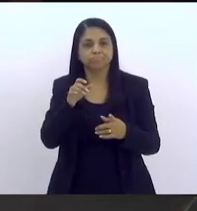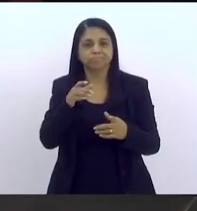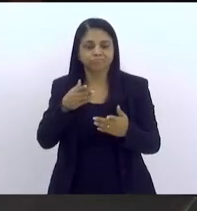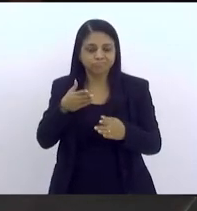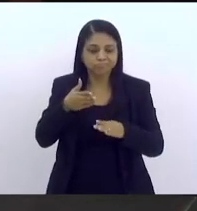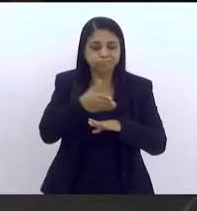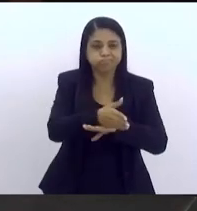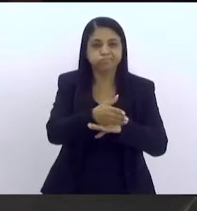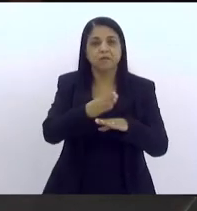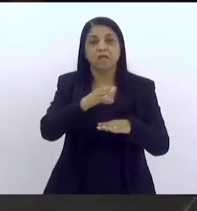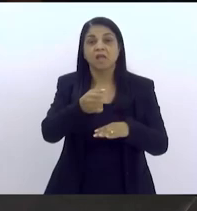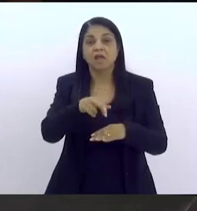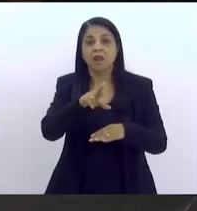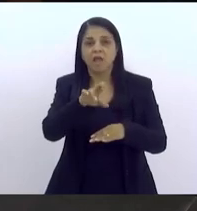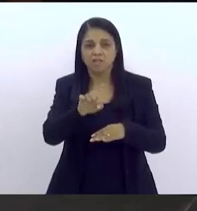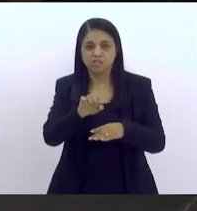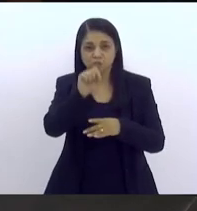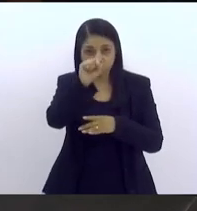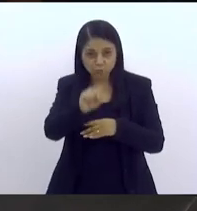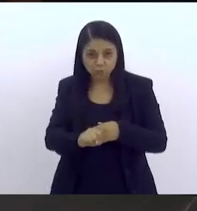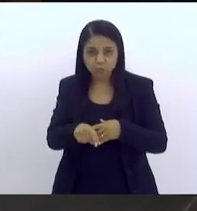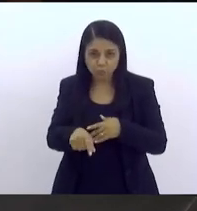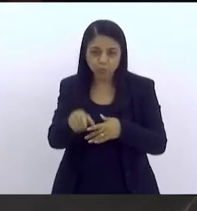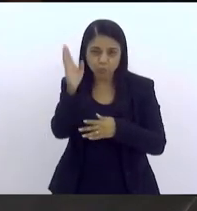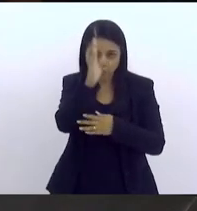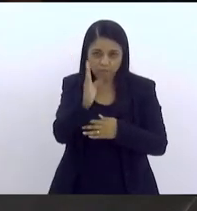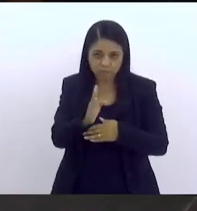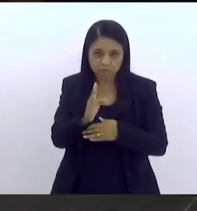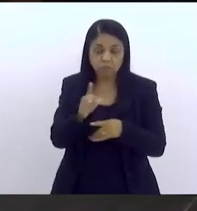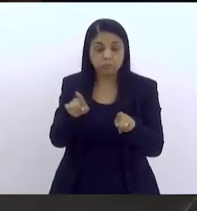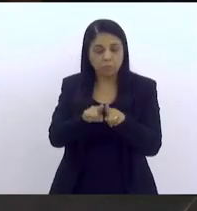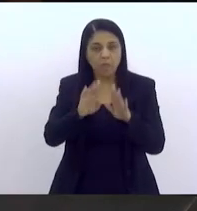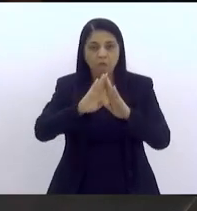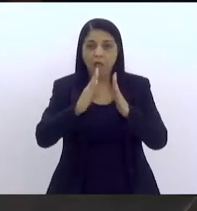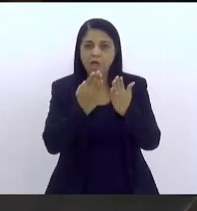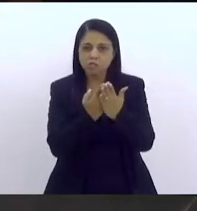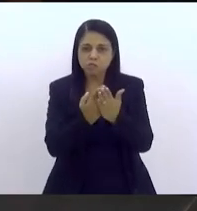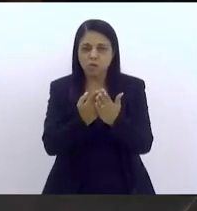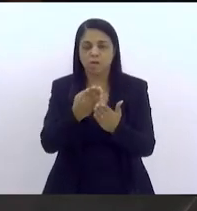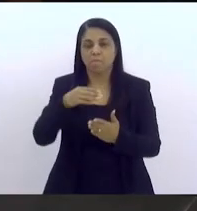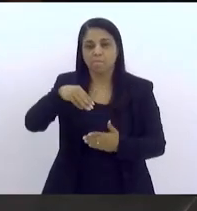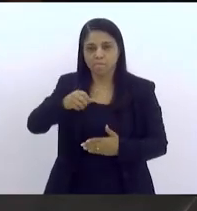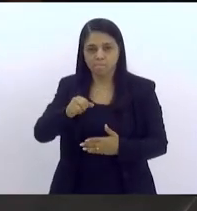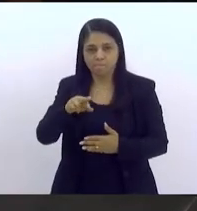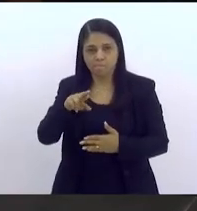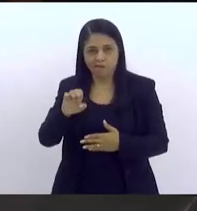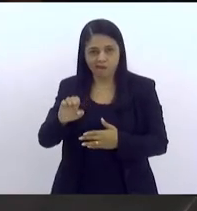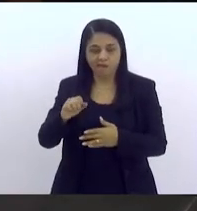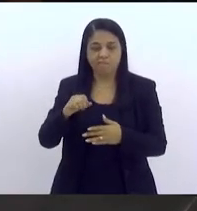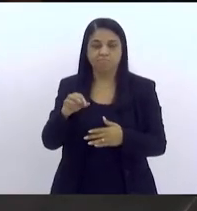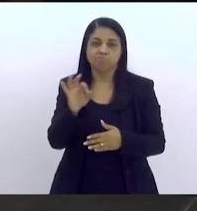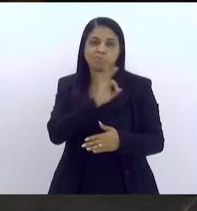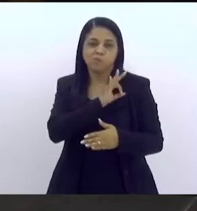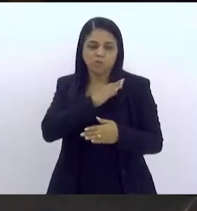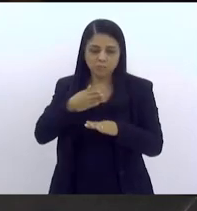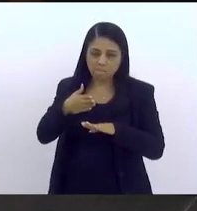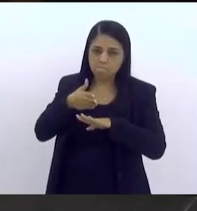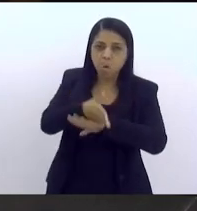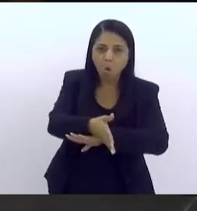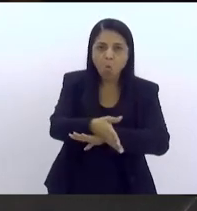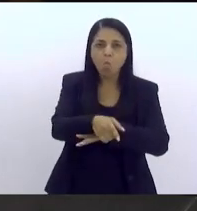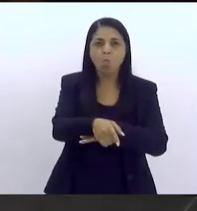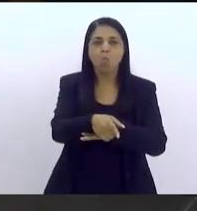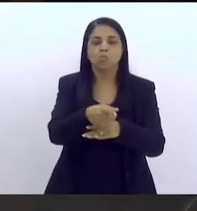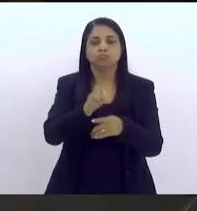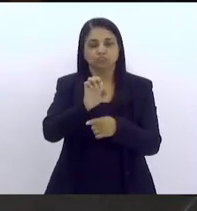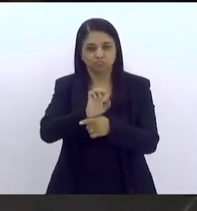Brasil uma escola da Maré foi invadida por forças policiais do estado que estavam realizando